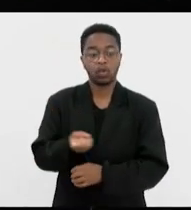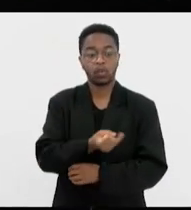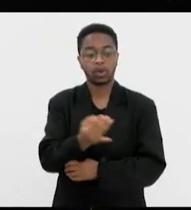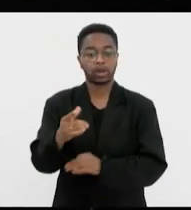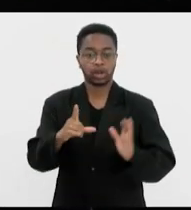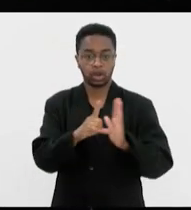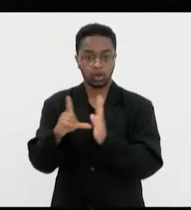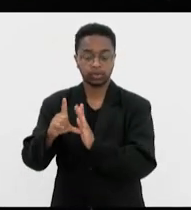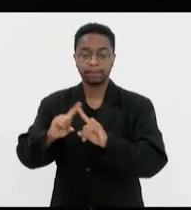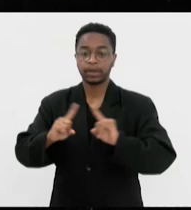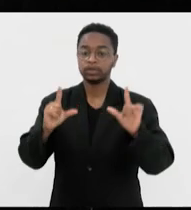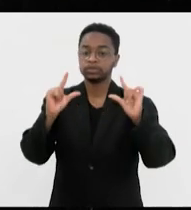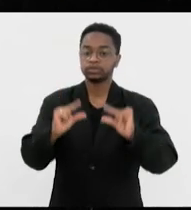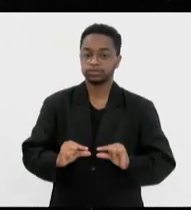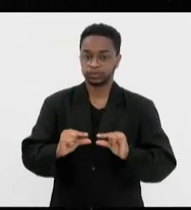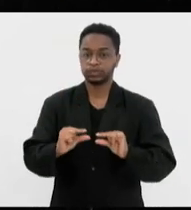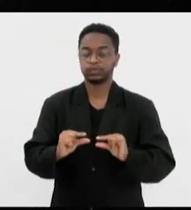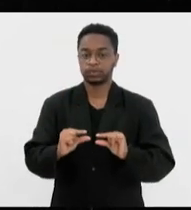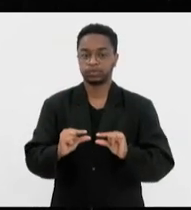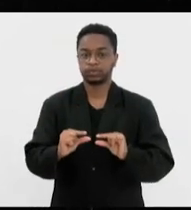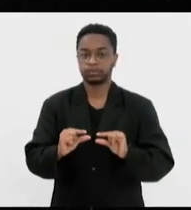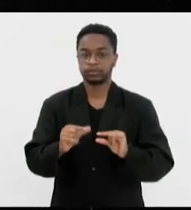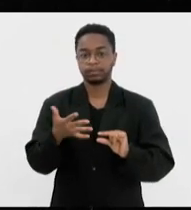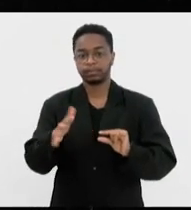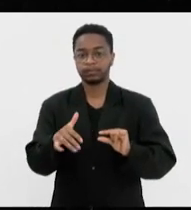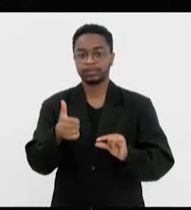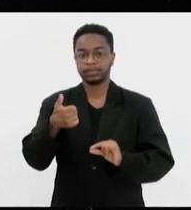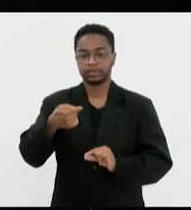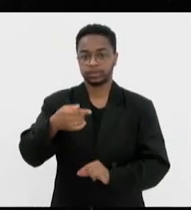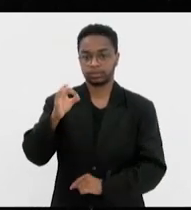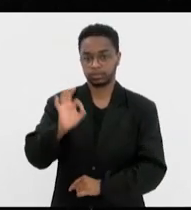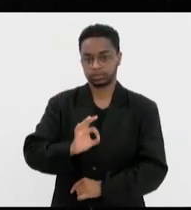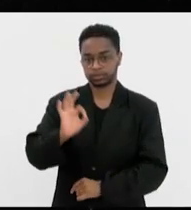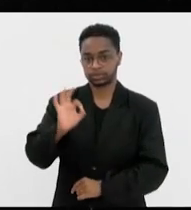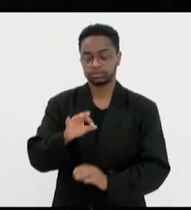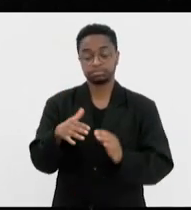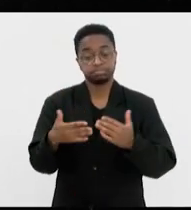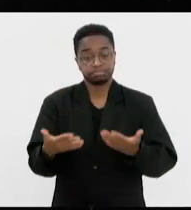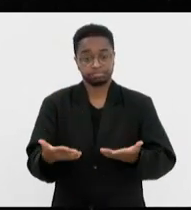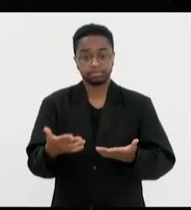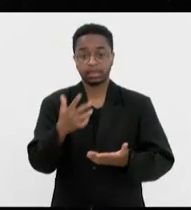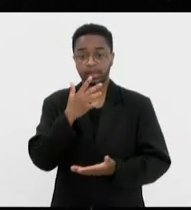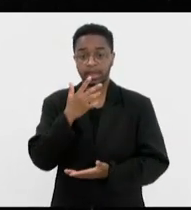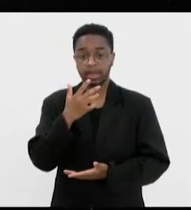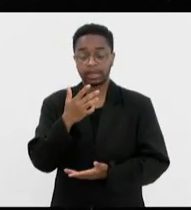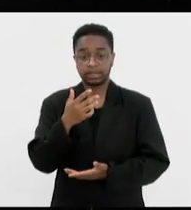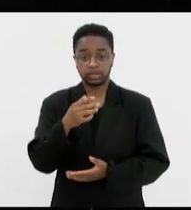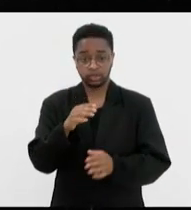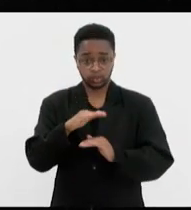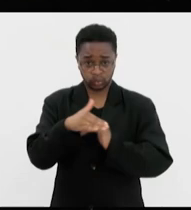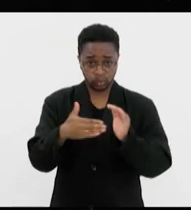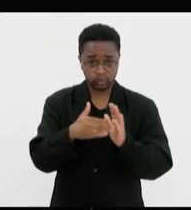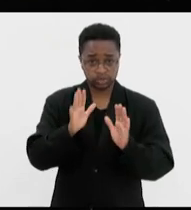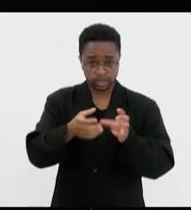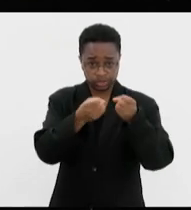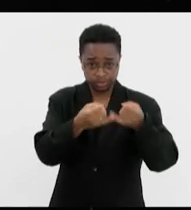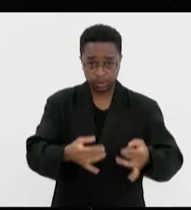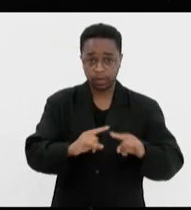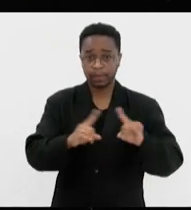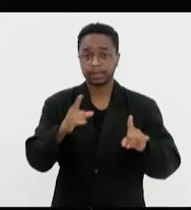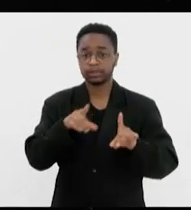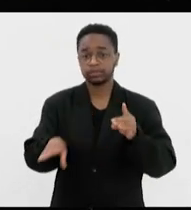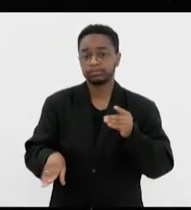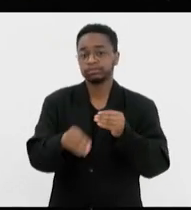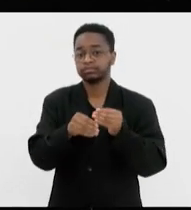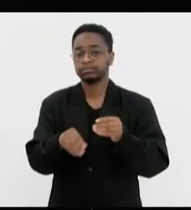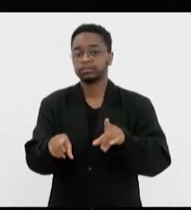estabelecimentos, reduziu em cerca de 17%. Como se tudo isso não bastasse, eu quero apenas trazer luz